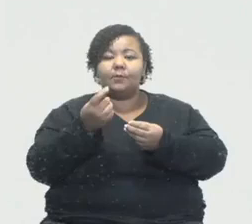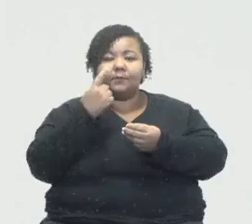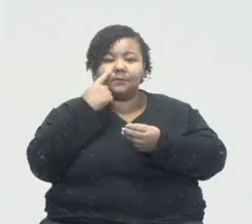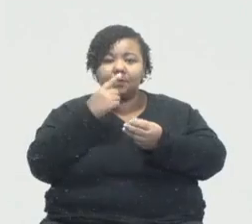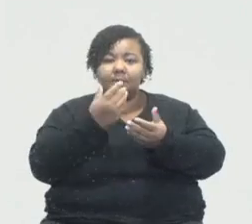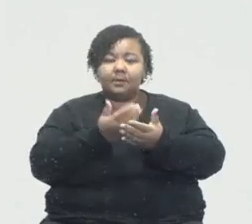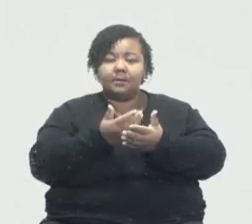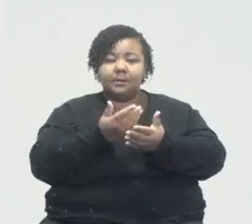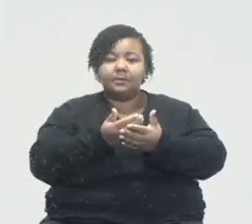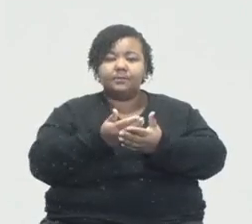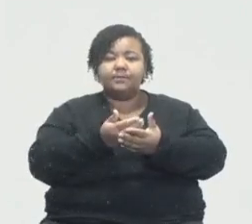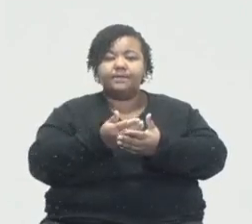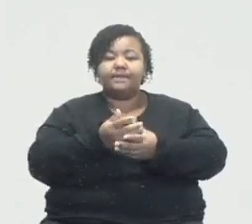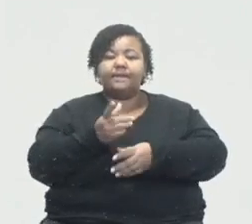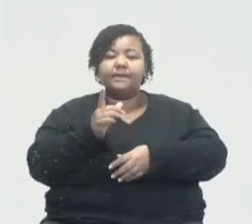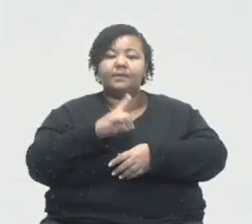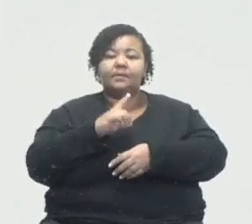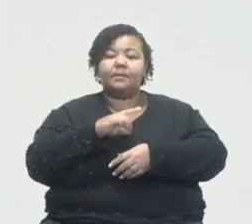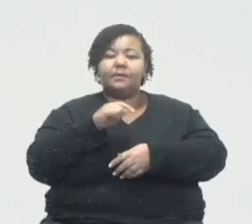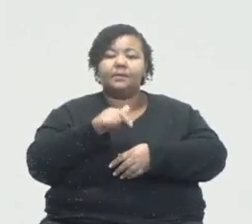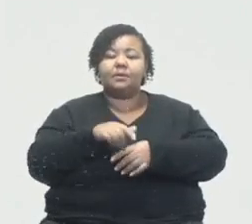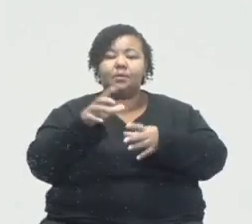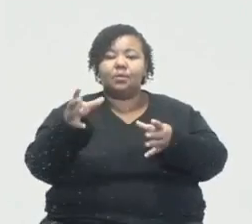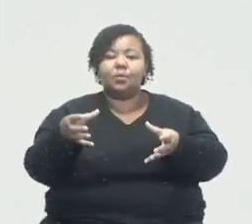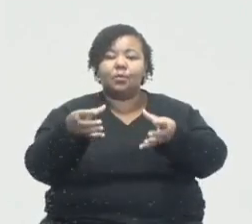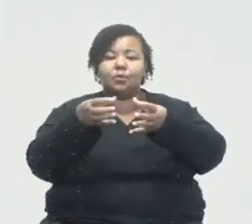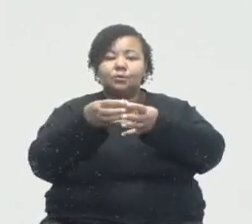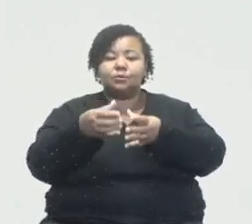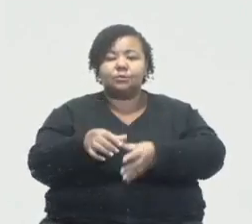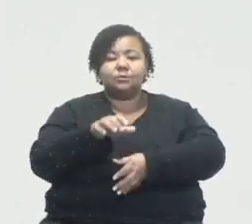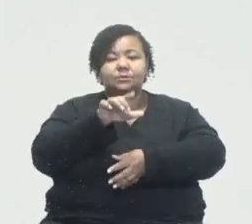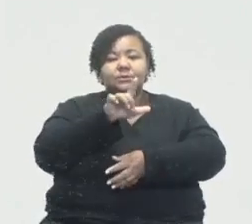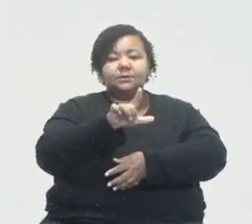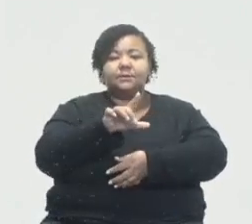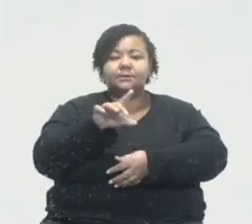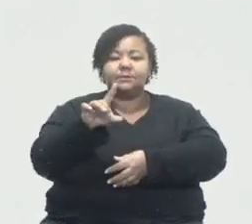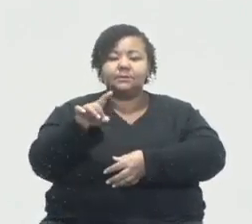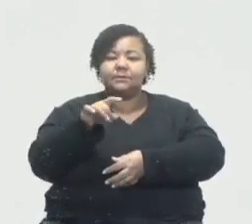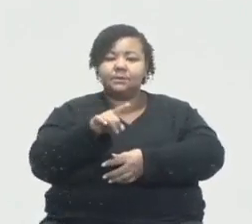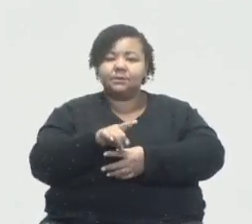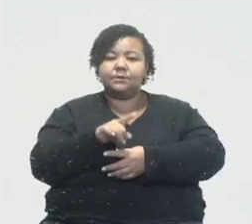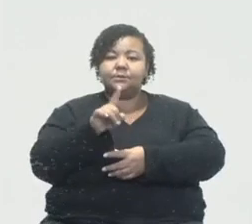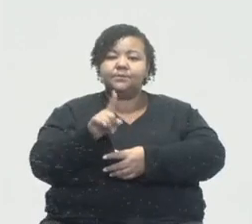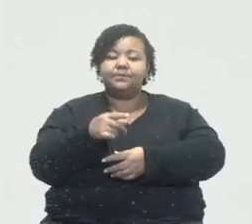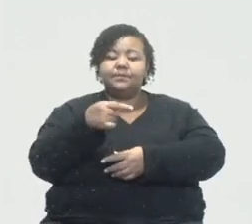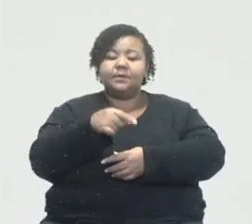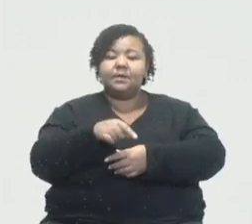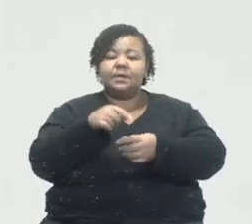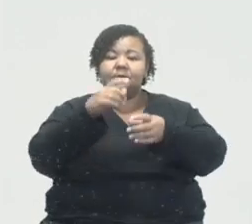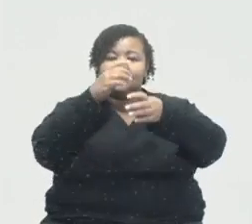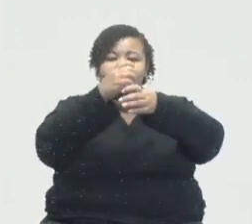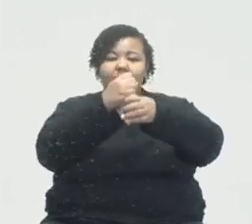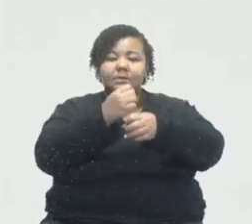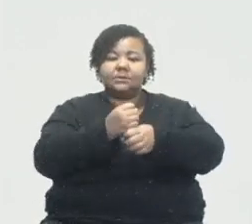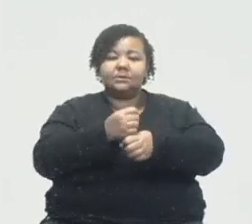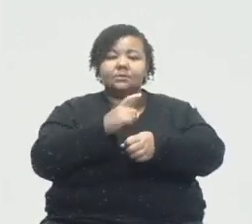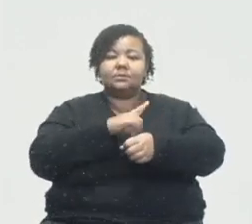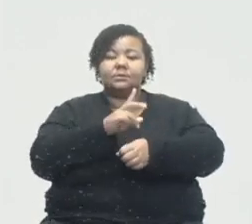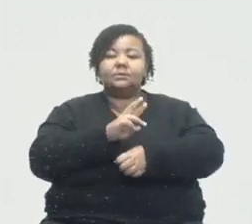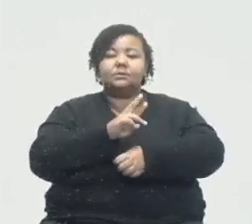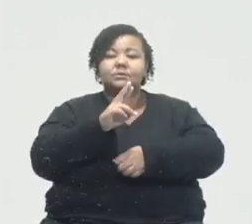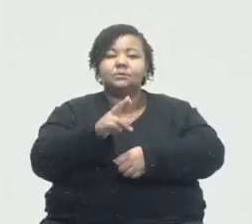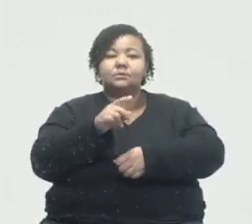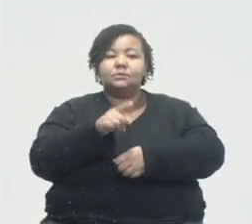aula? Que para ter um conjunto linearmente dependente, esta equação aqui tem que